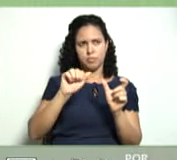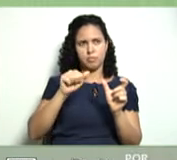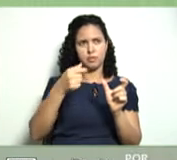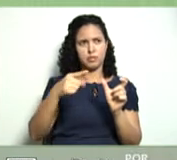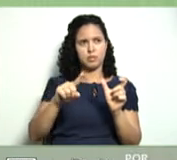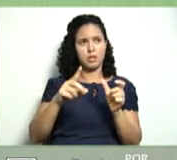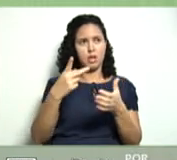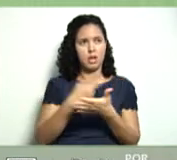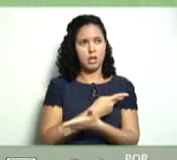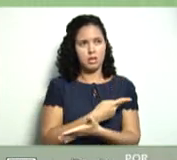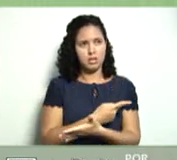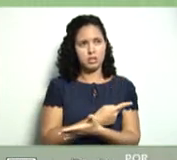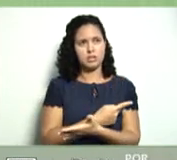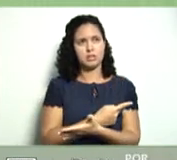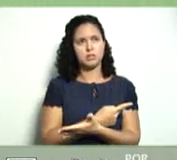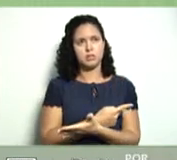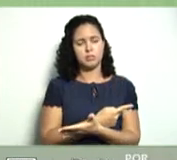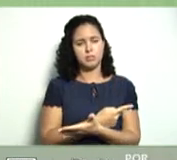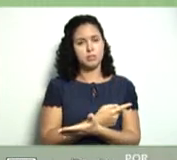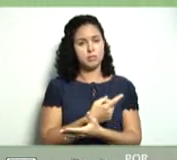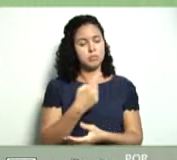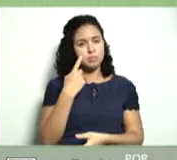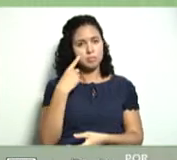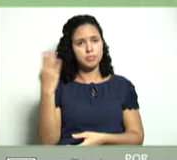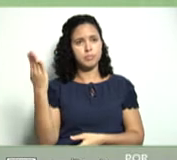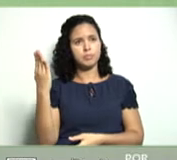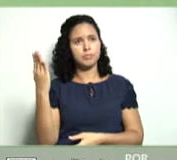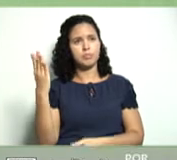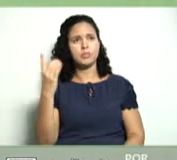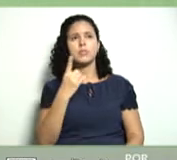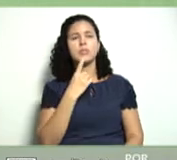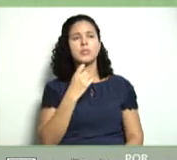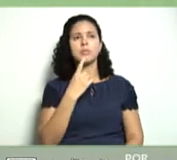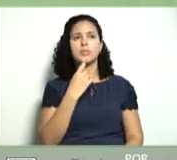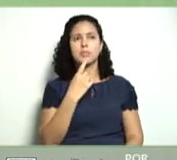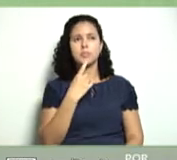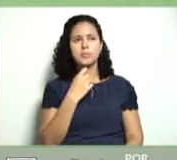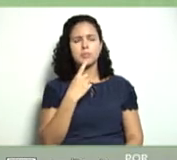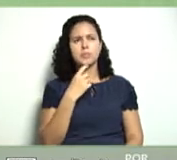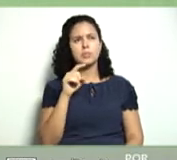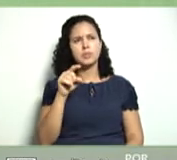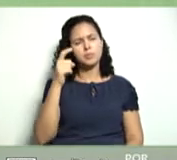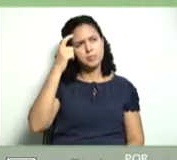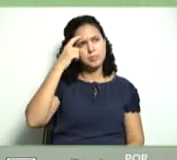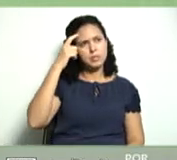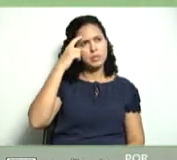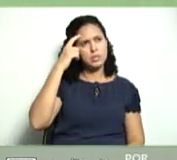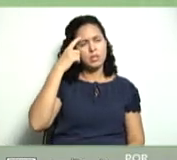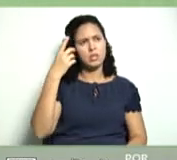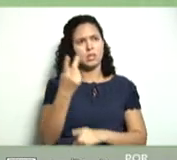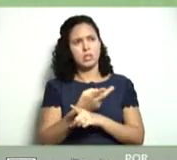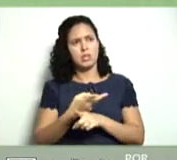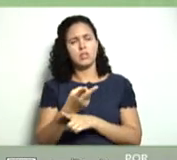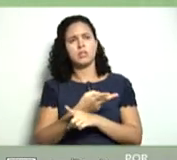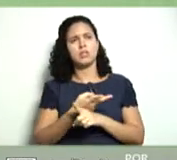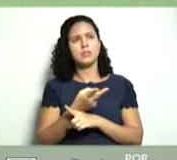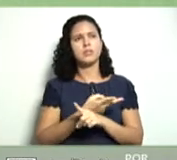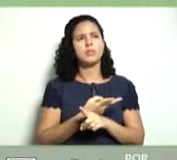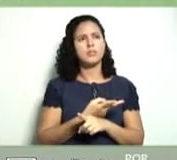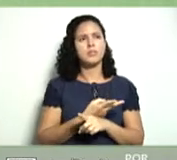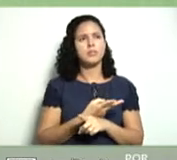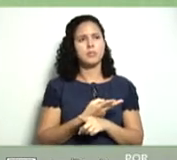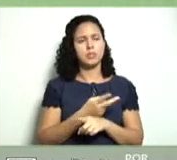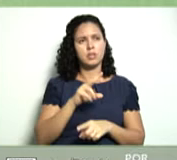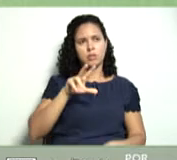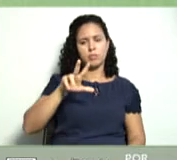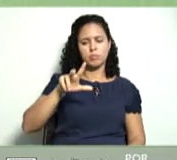vocês que ficou ele ficou vermelho não é isso aí você vai lá eu vou ter que procurar onde está esse erro não clicando com